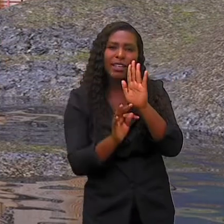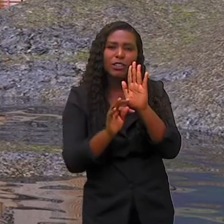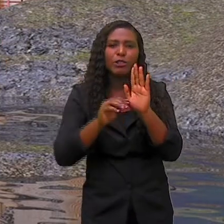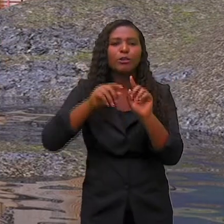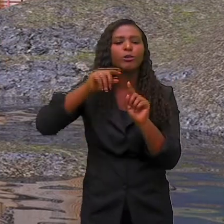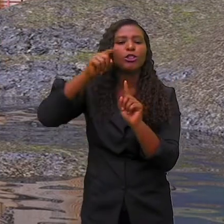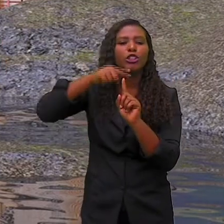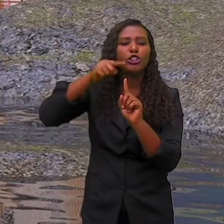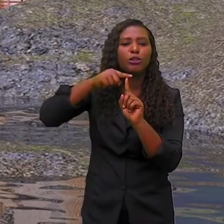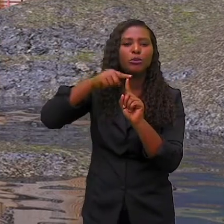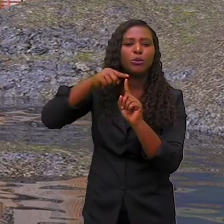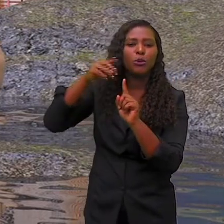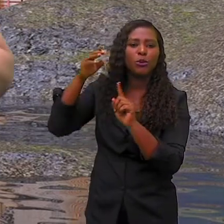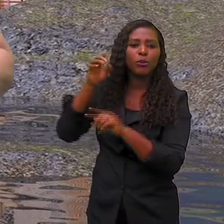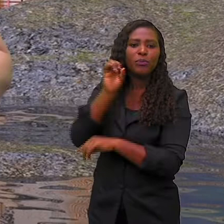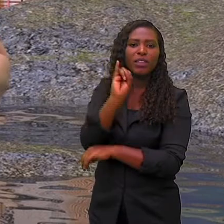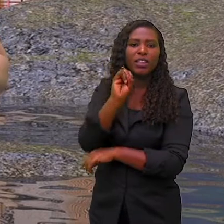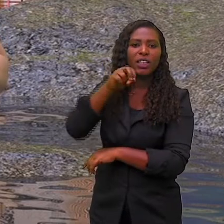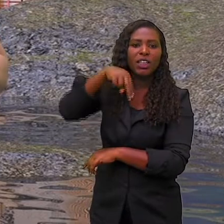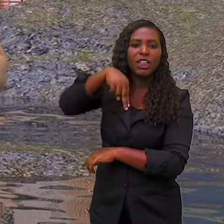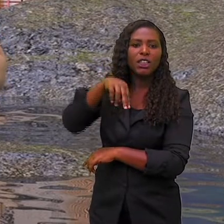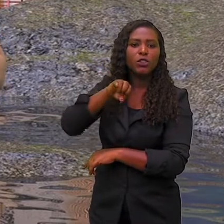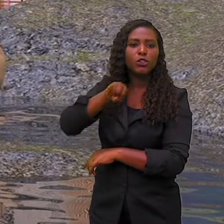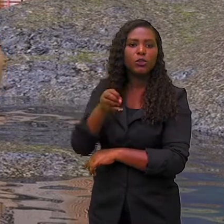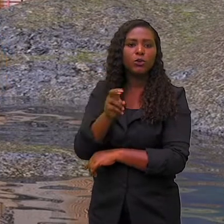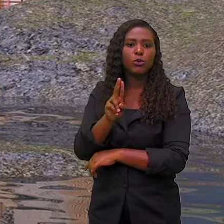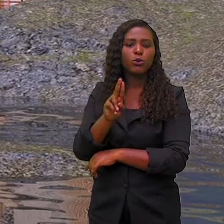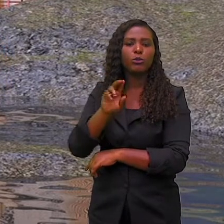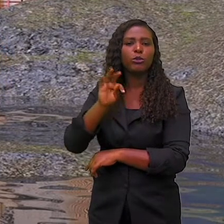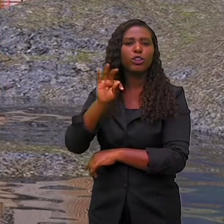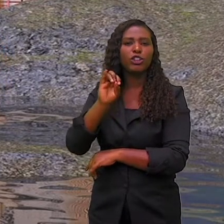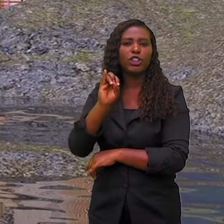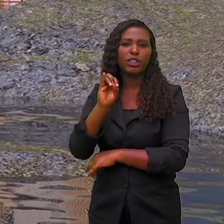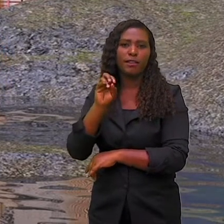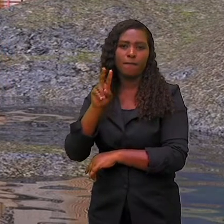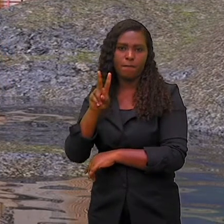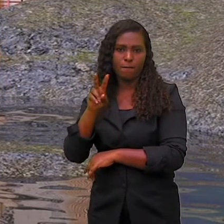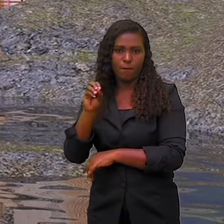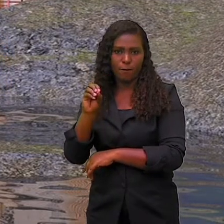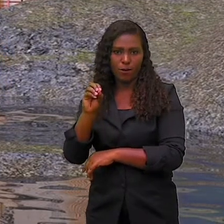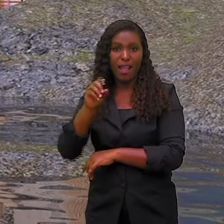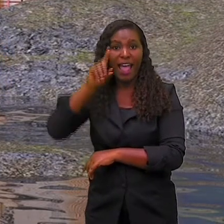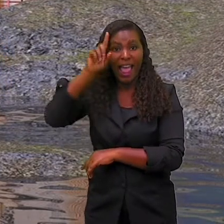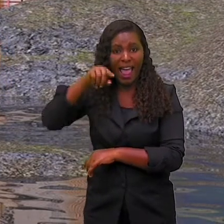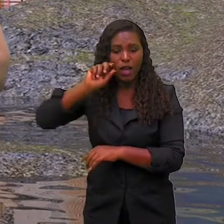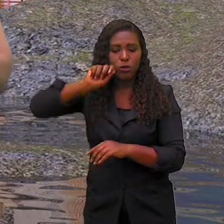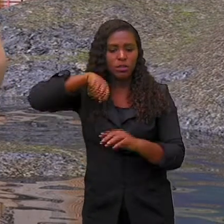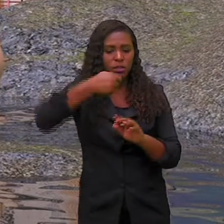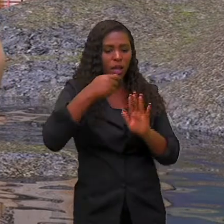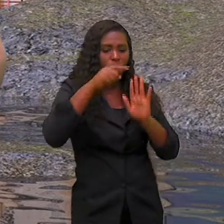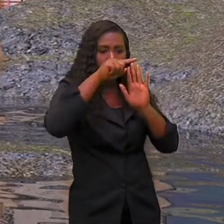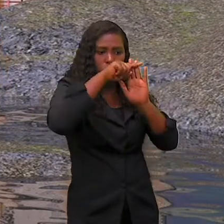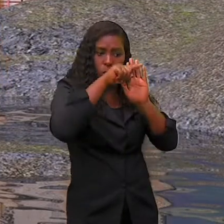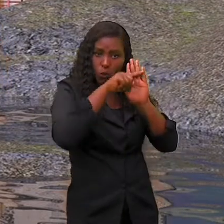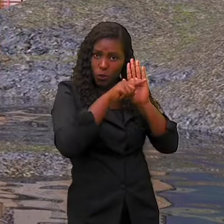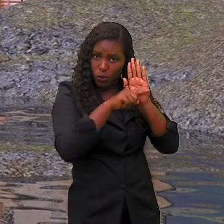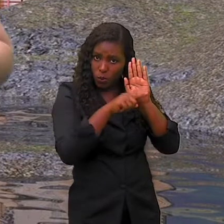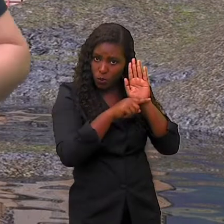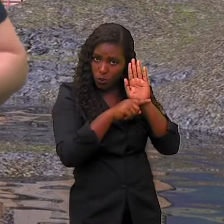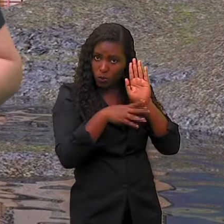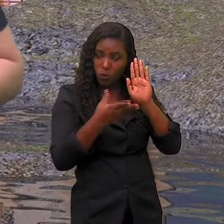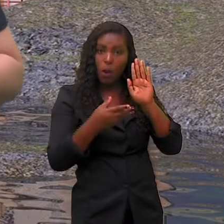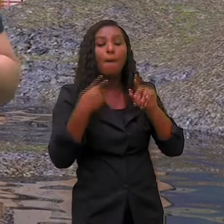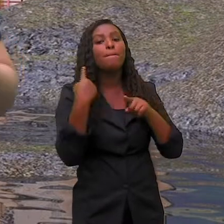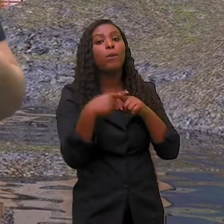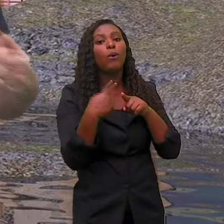de bolo. Estão entendendo até aí? Tem ali algumas regras, né? Que fala assim, ó, primeiro passo,